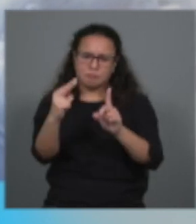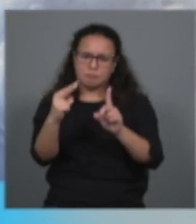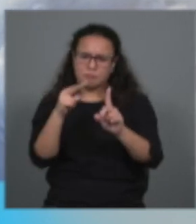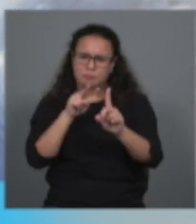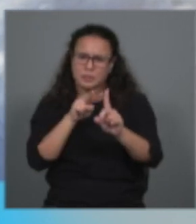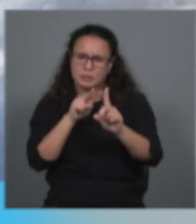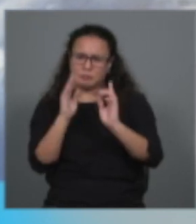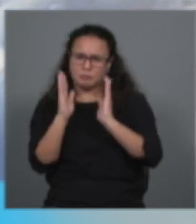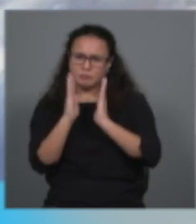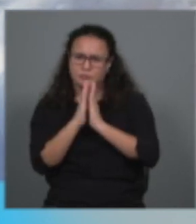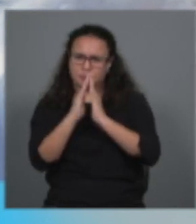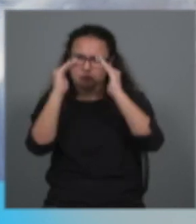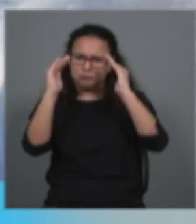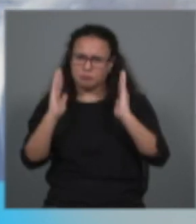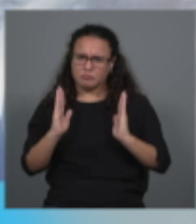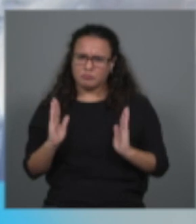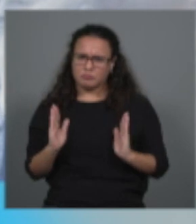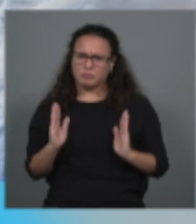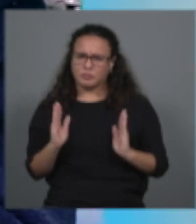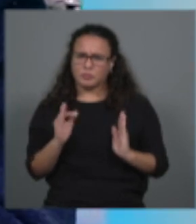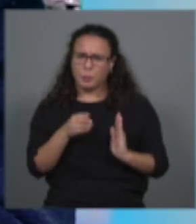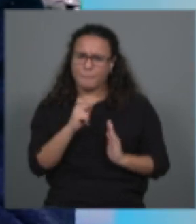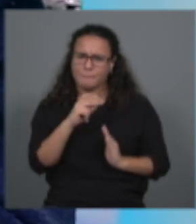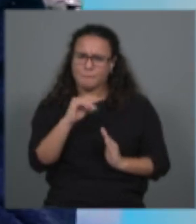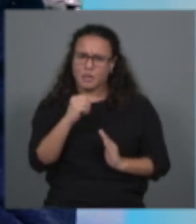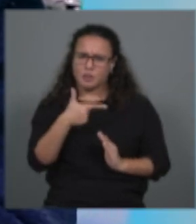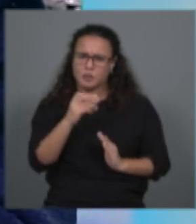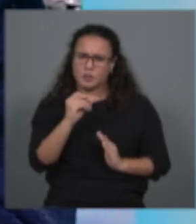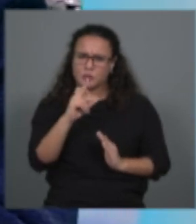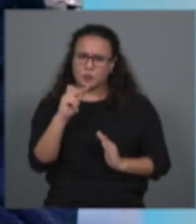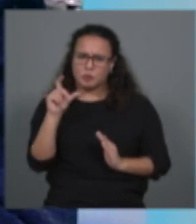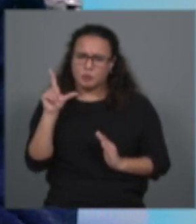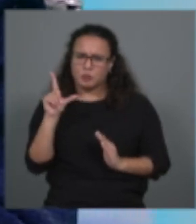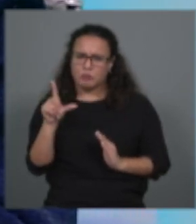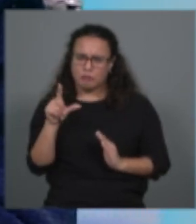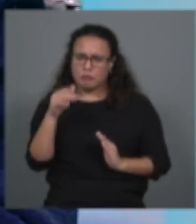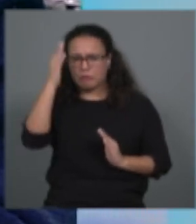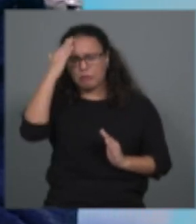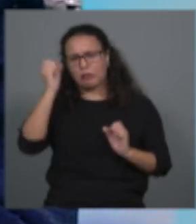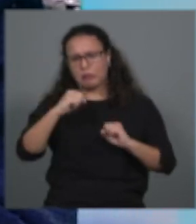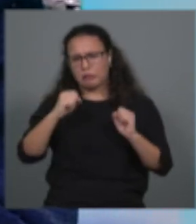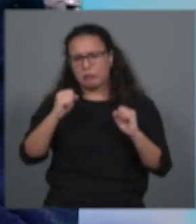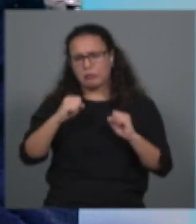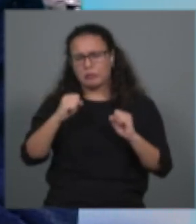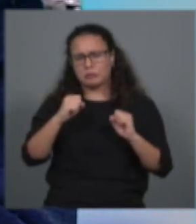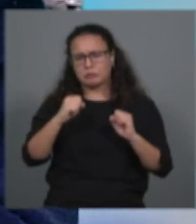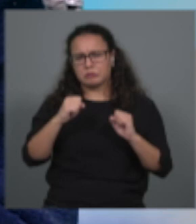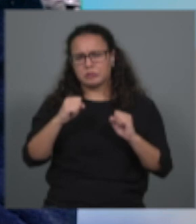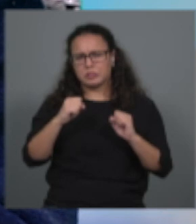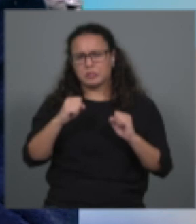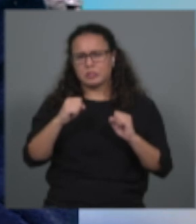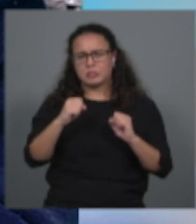sua capacidade de agir pastoral? Sem dúvida. E poderá ser movido pelo Espírito Santo a pôr este homem a ser